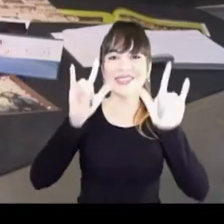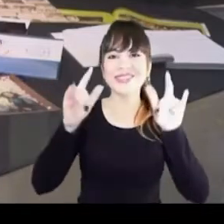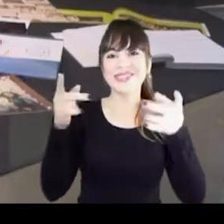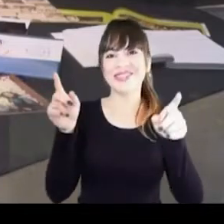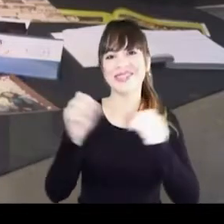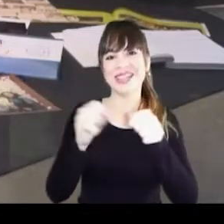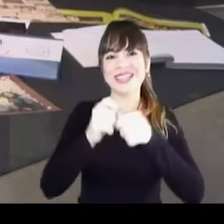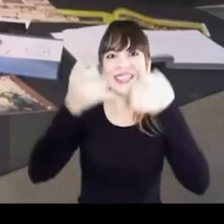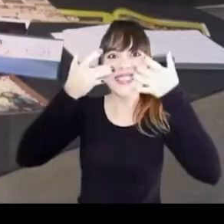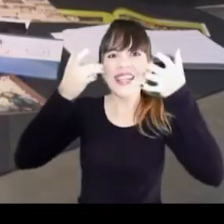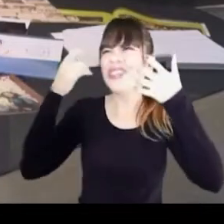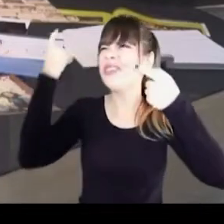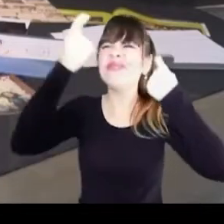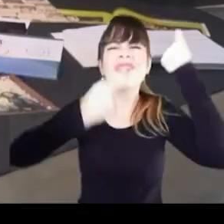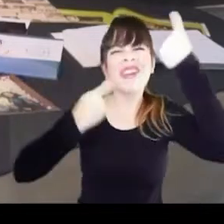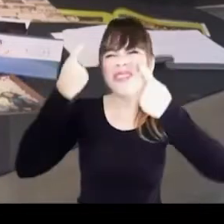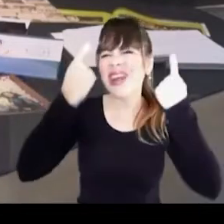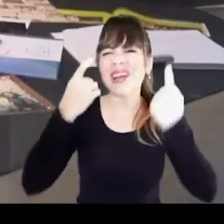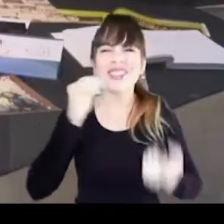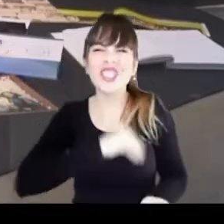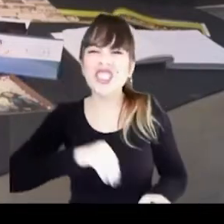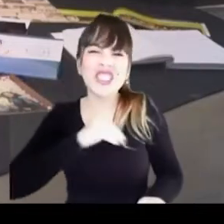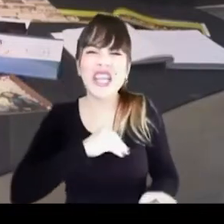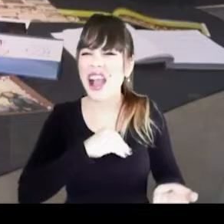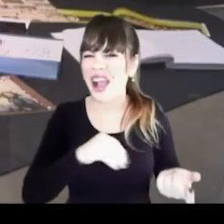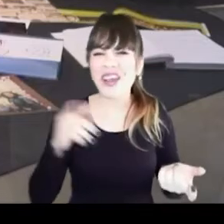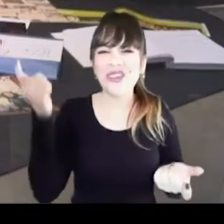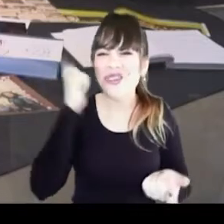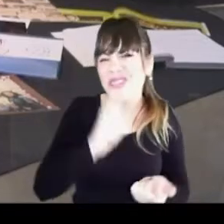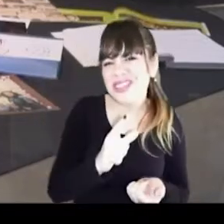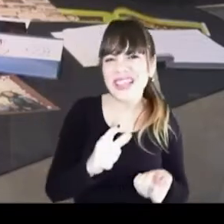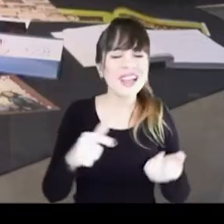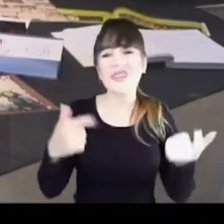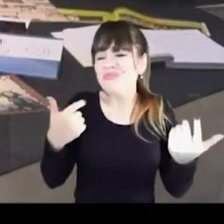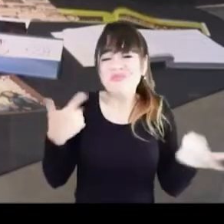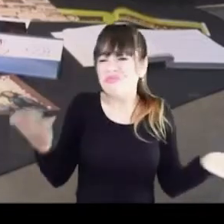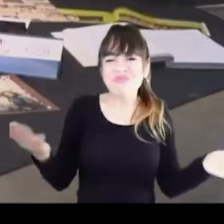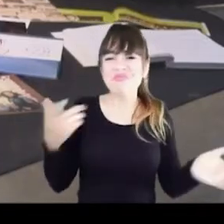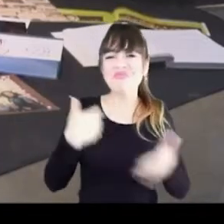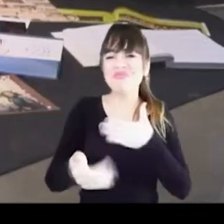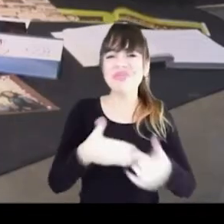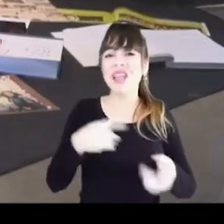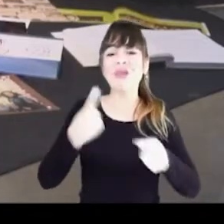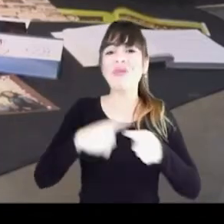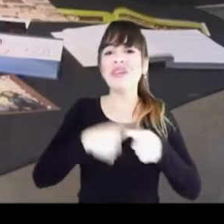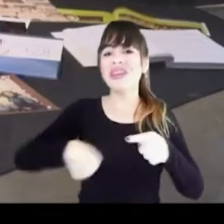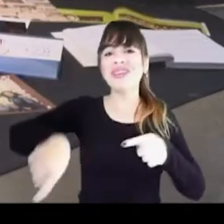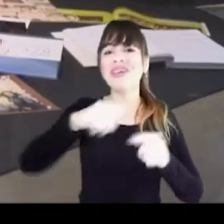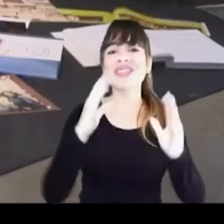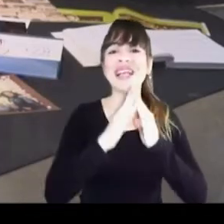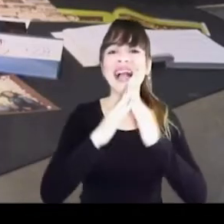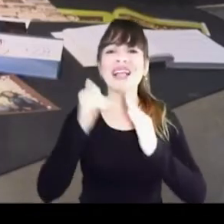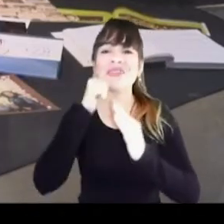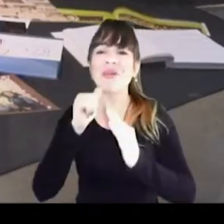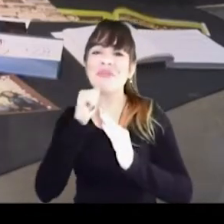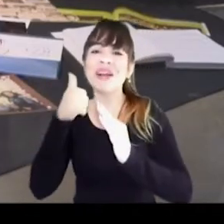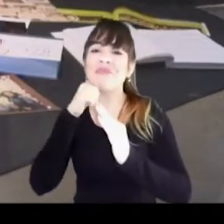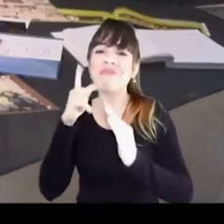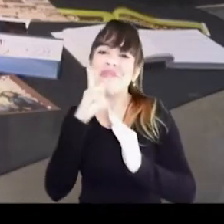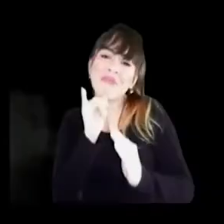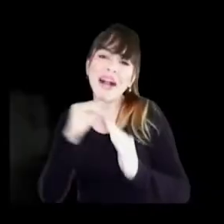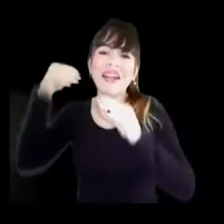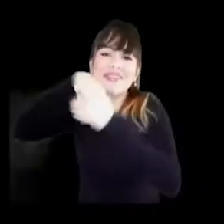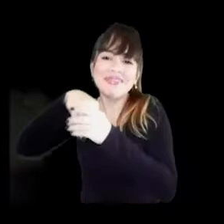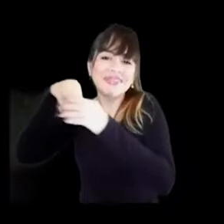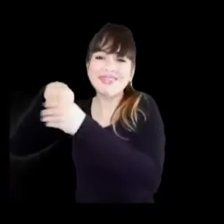teatro. E ama fazer teatro e não se preocupava muito... com o dinheiro que entrava, com bilheteria. Por quê? Porque todo mundo morava ainda em casa de